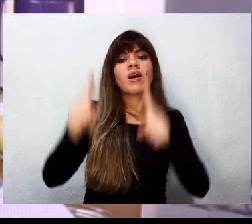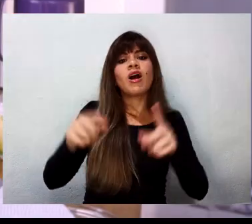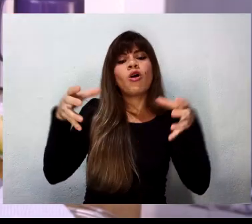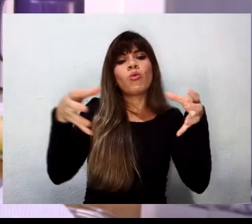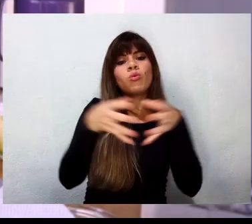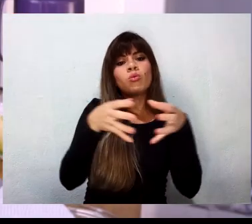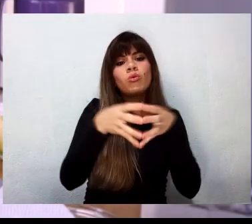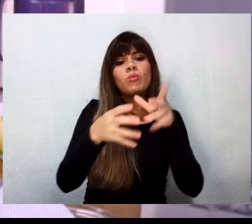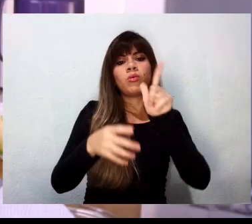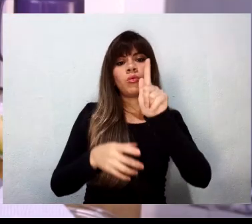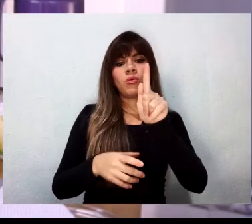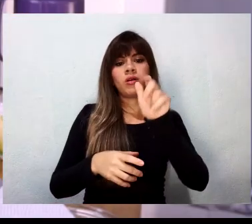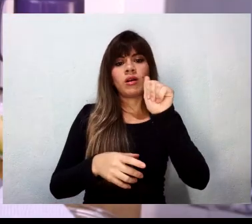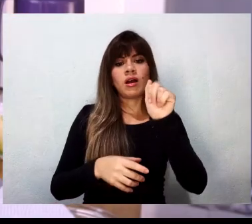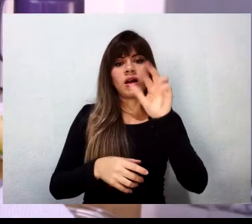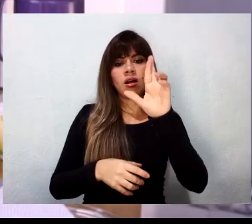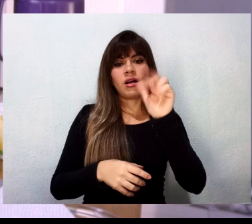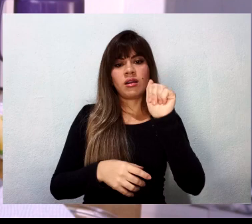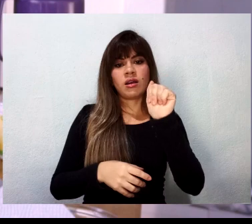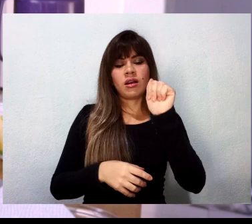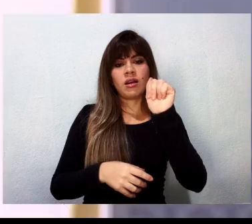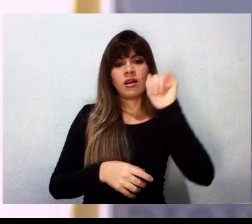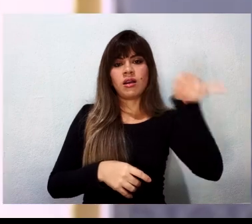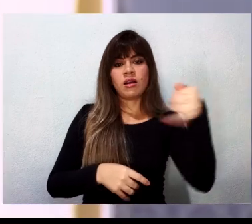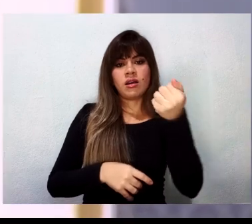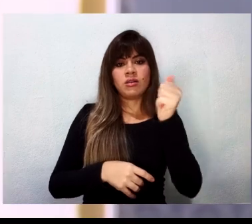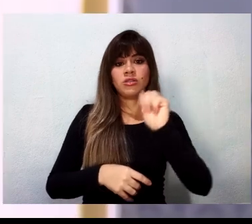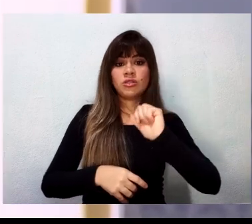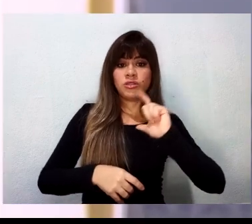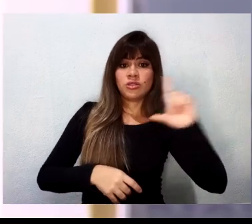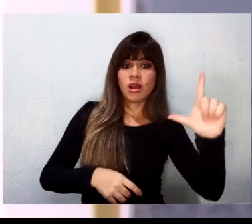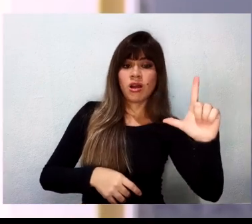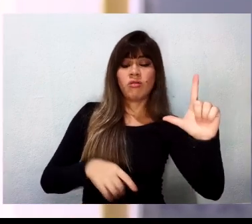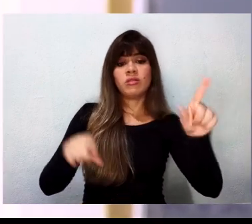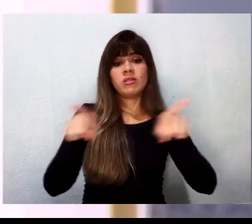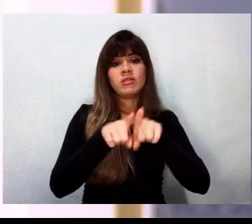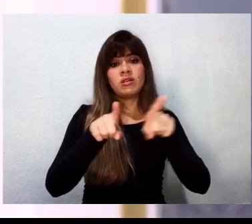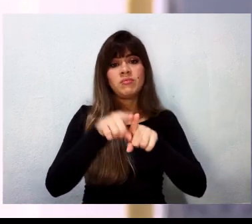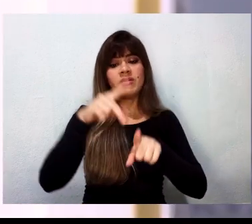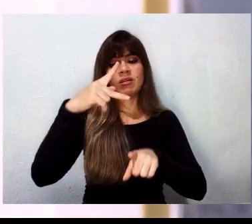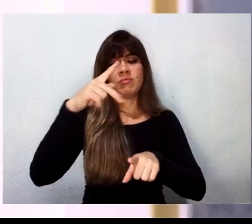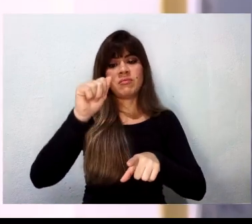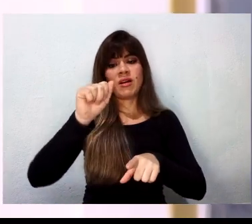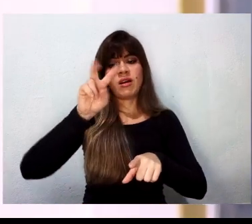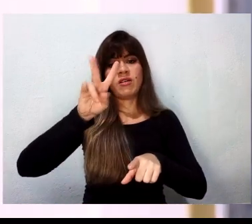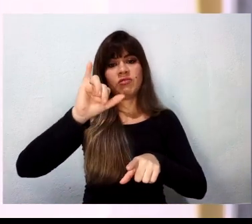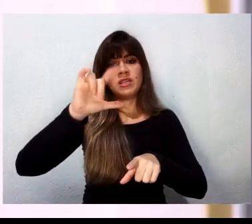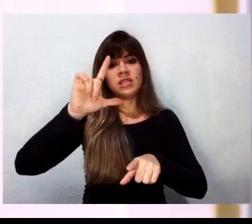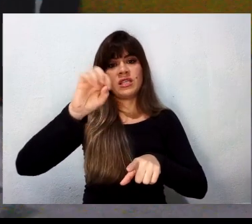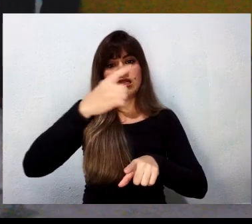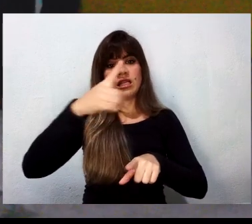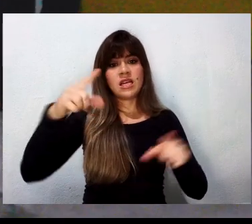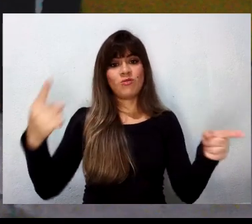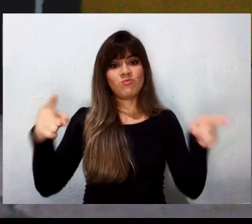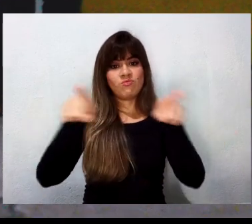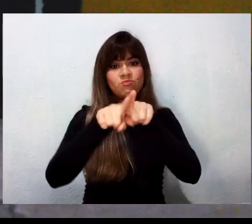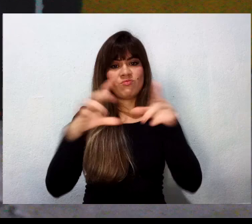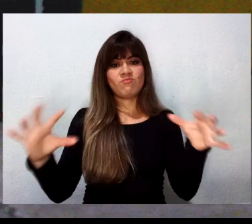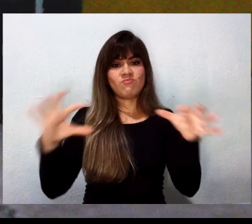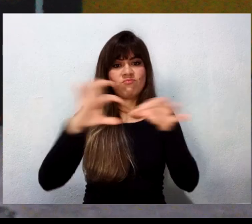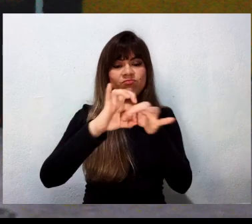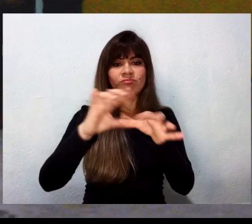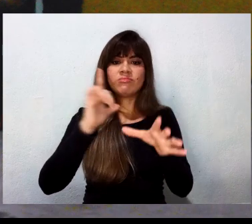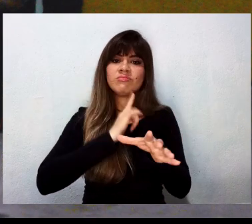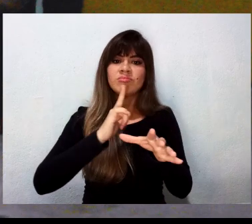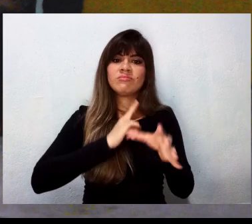era o Grupo Garajal e o Pavilhão da Magnólia. O último módulo, quem dava era o pavilhão. Eliel Carvalho. Então, foi uma